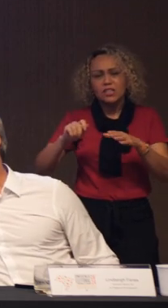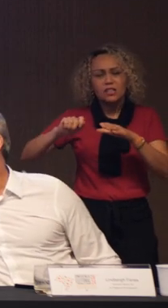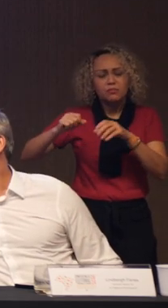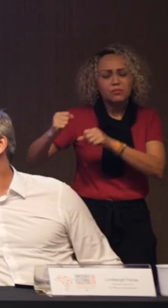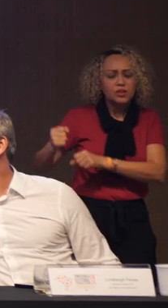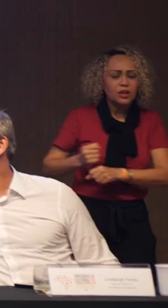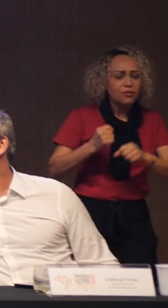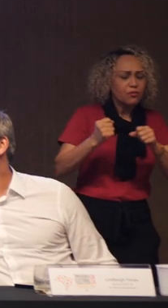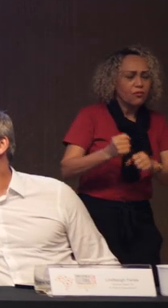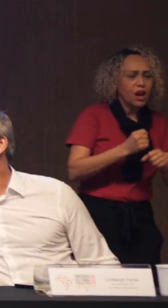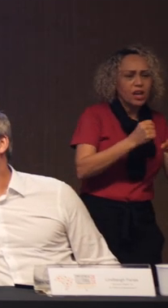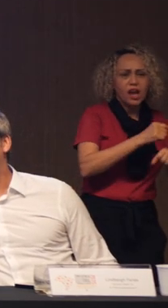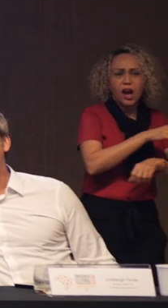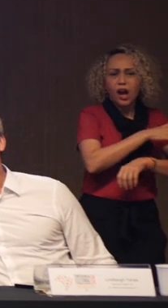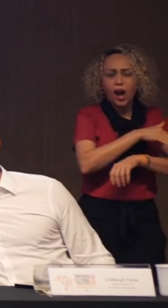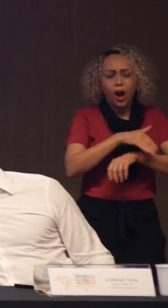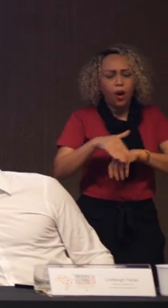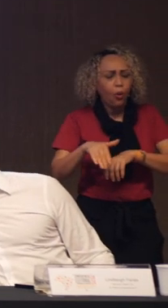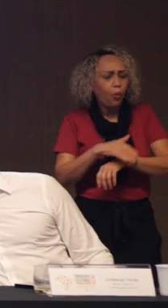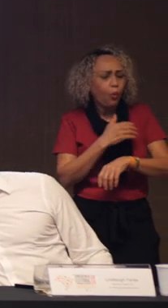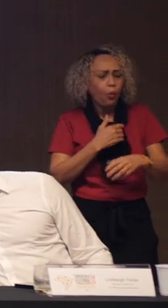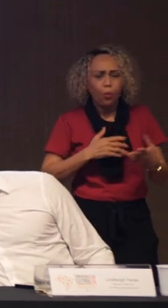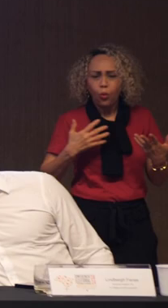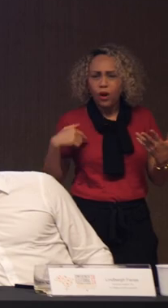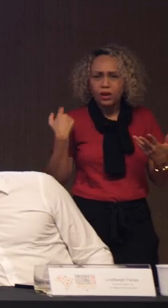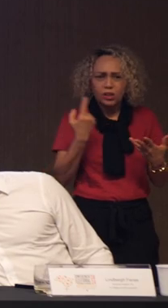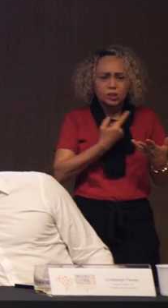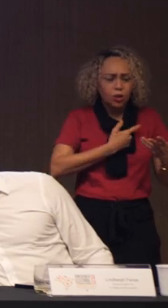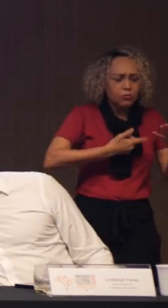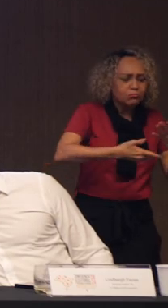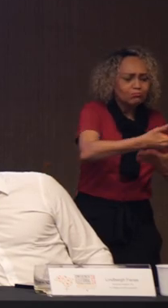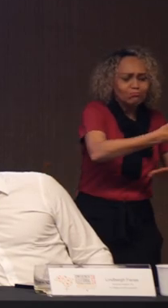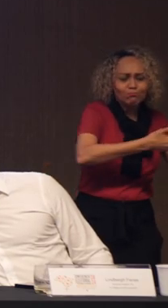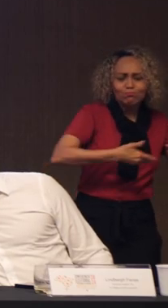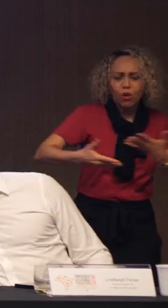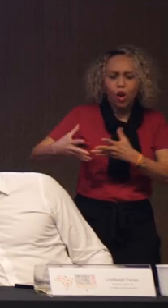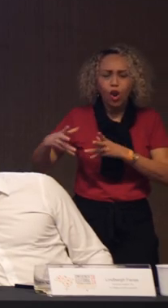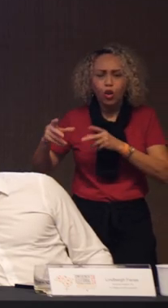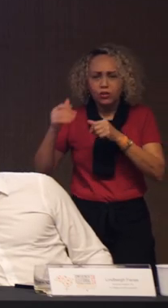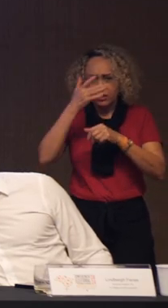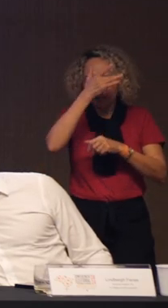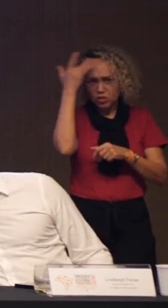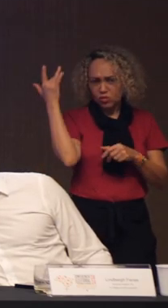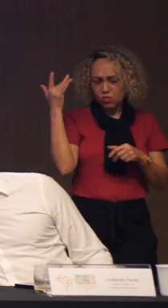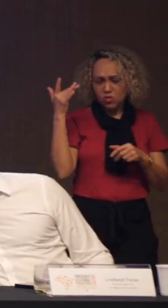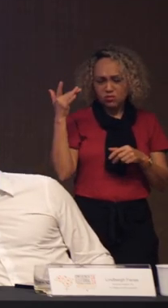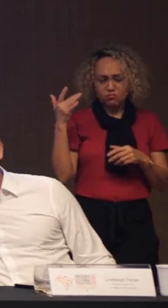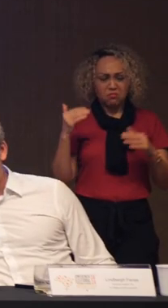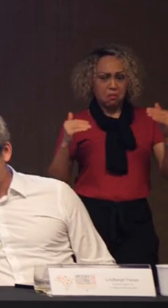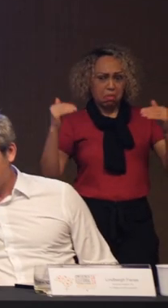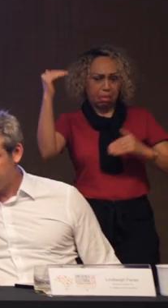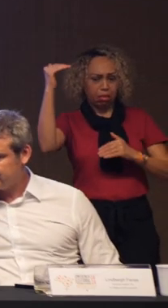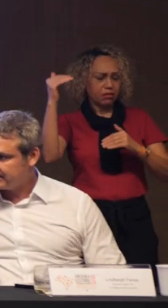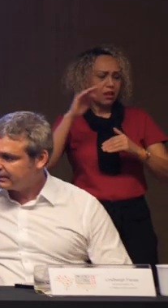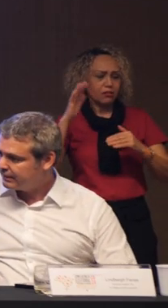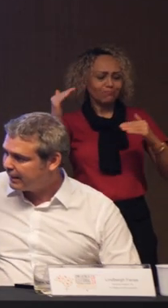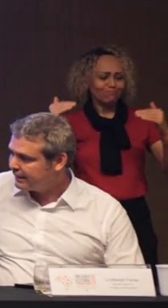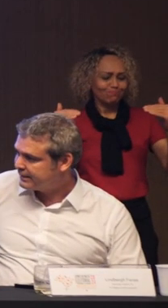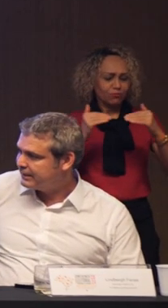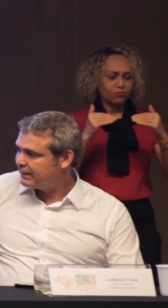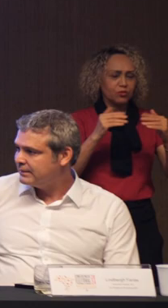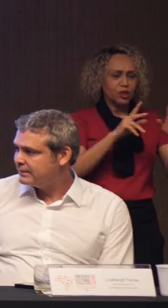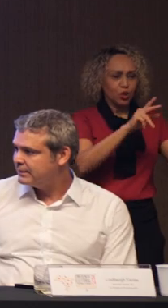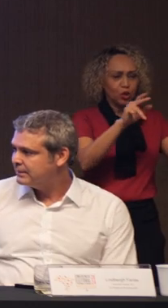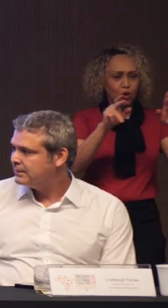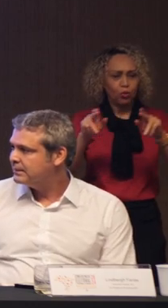nossa proposta. Não que a gente vai sair e dizer assim, ah, eu vou resolver tudo de você. Não, o primeiro vereador resolve muita coisa, a gente articula. Então,